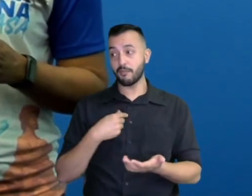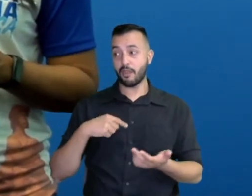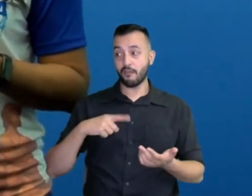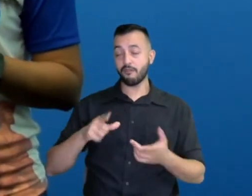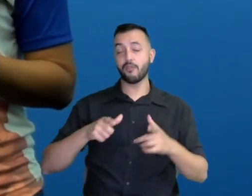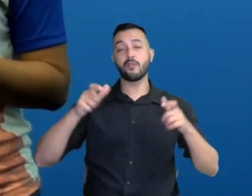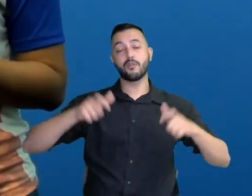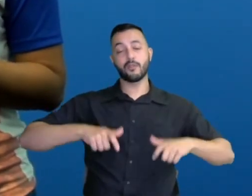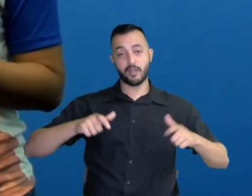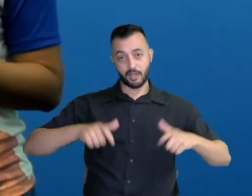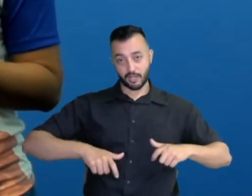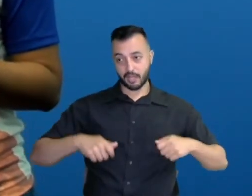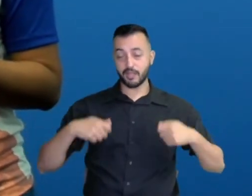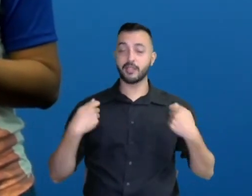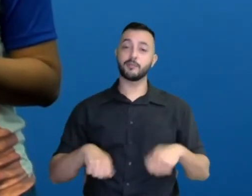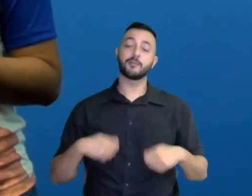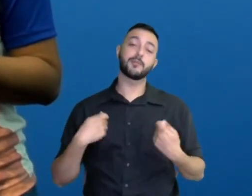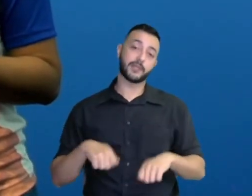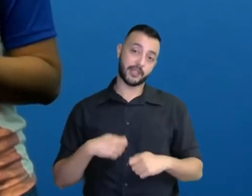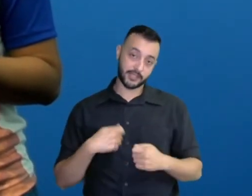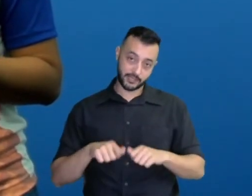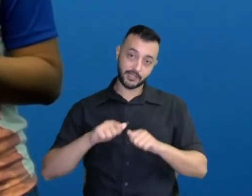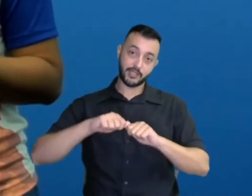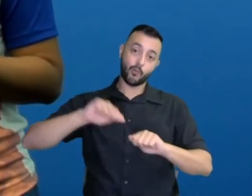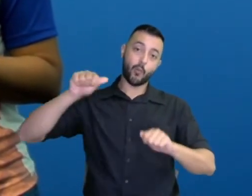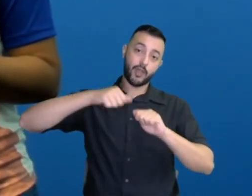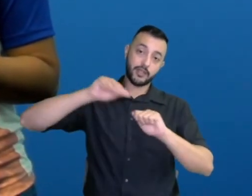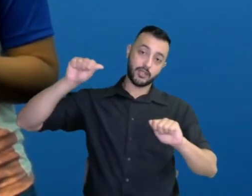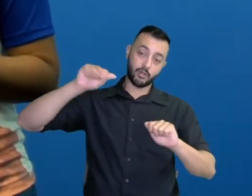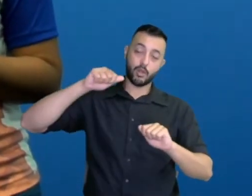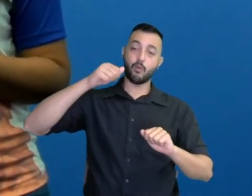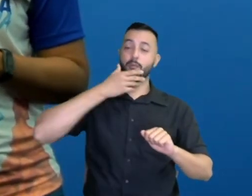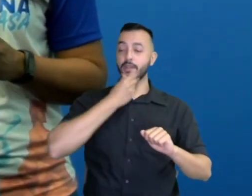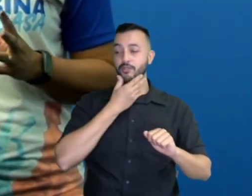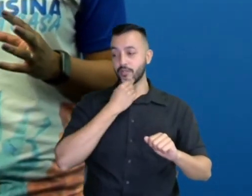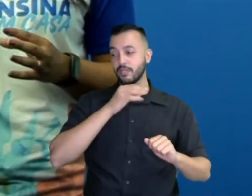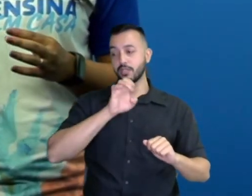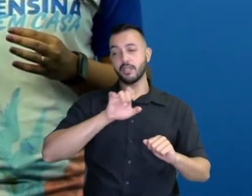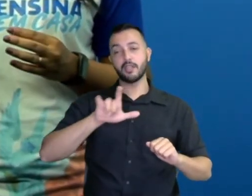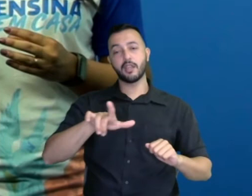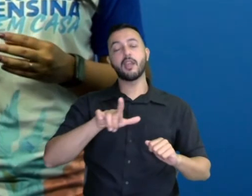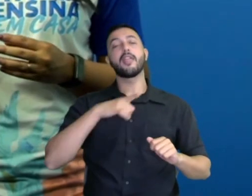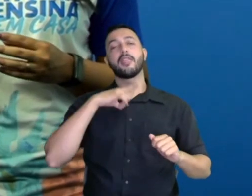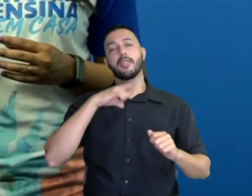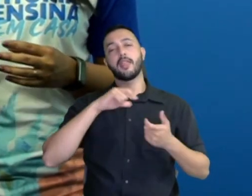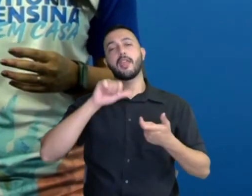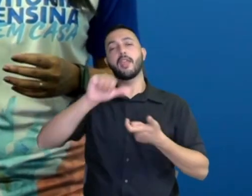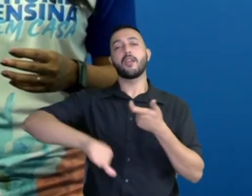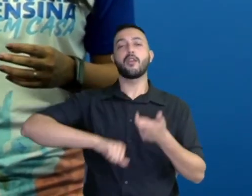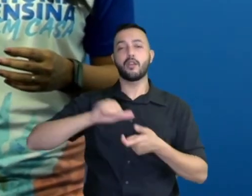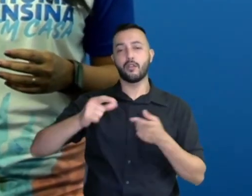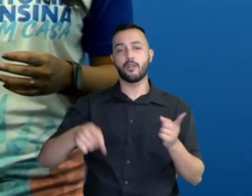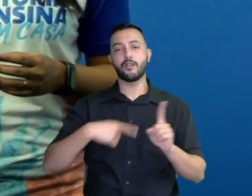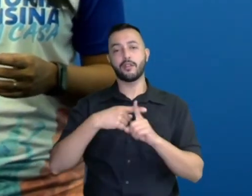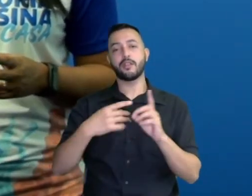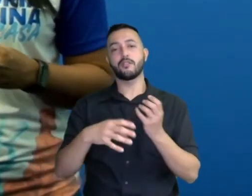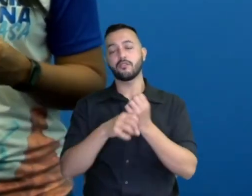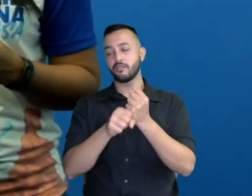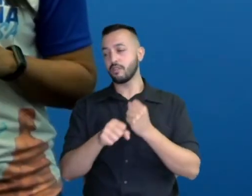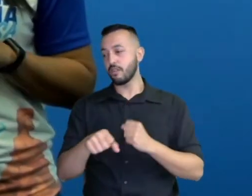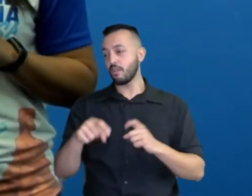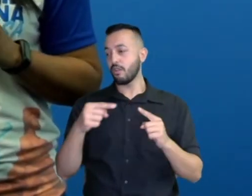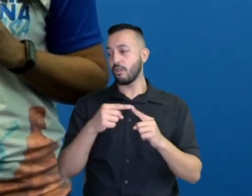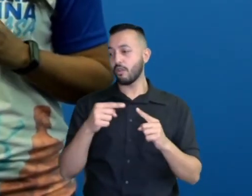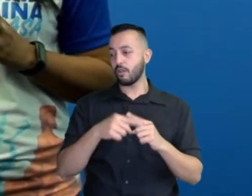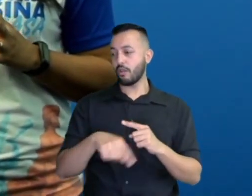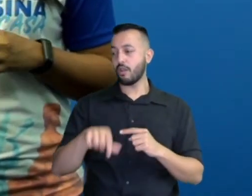um lugar que precisa do artigo masculino el, aí a gente faz a contração e fica al, que